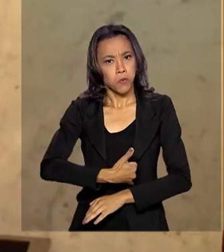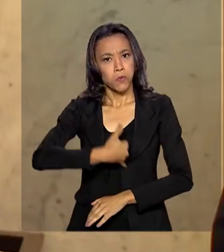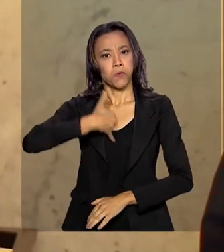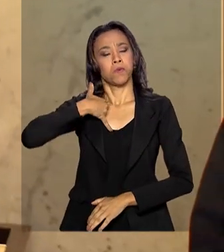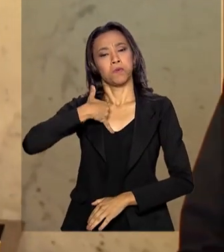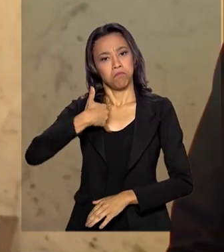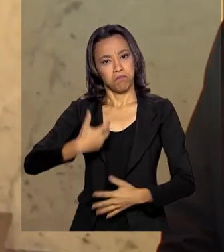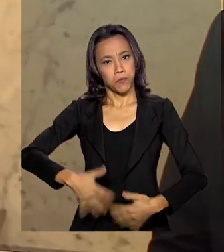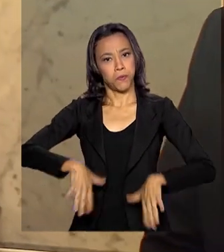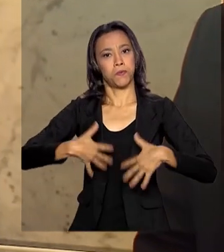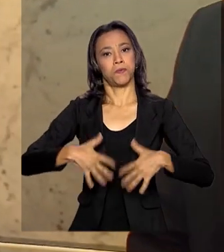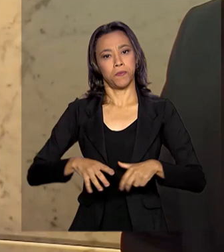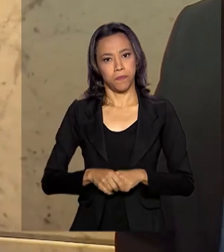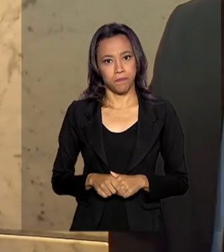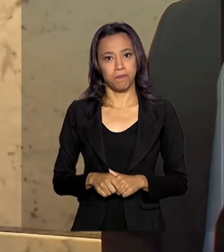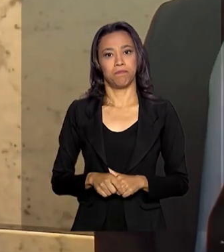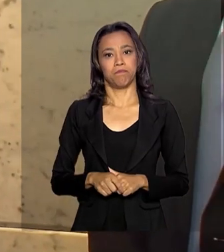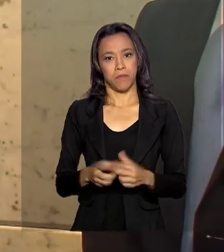é, por,